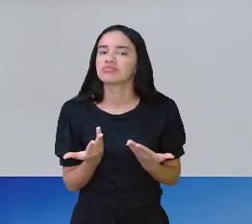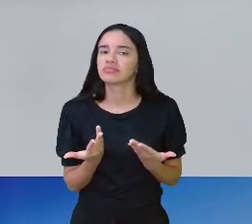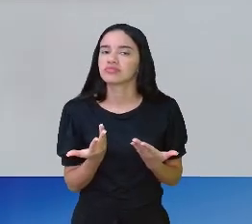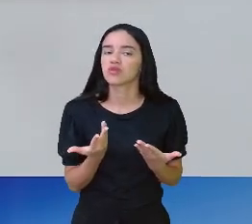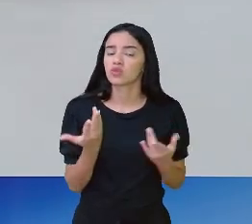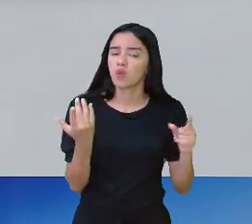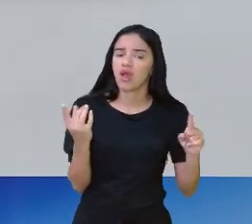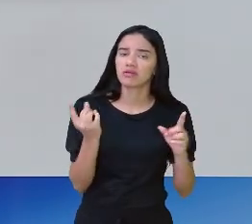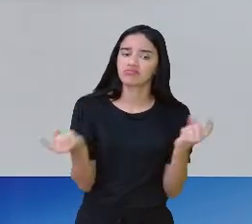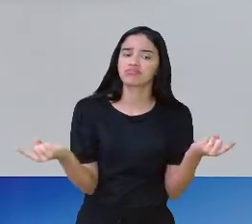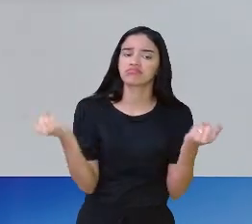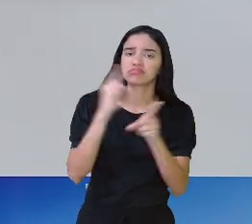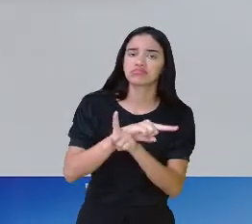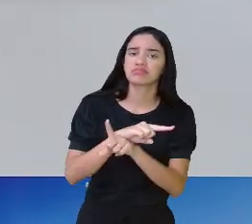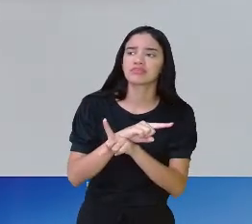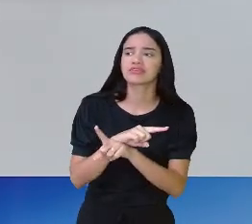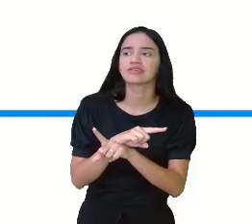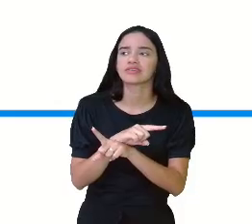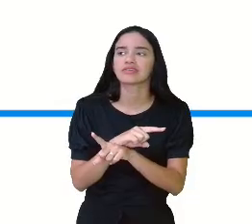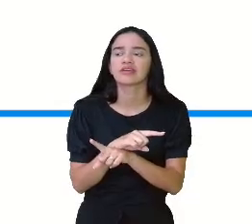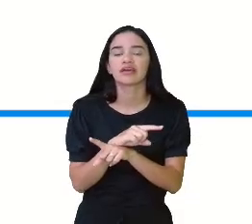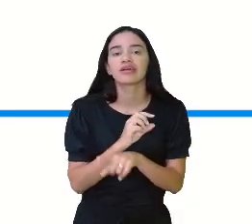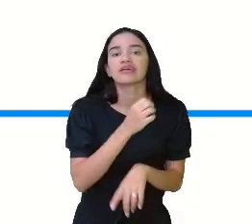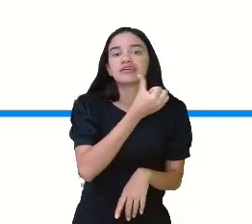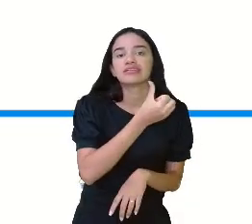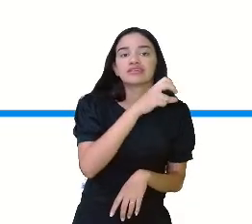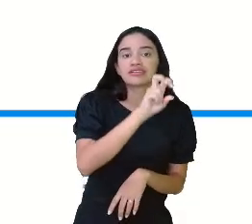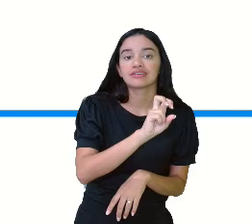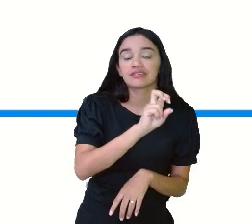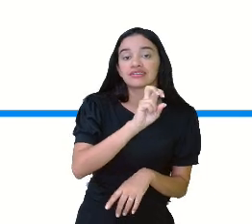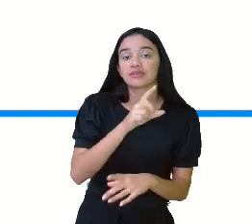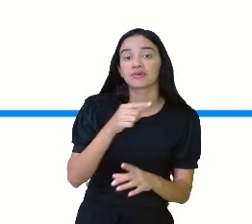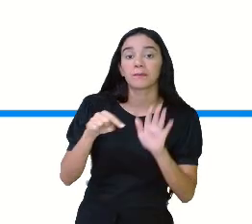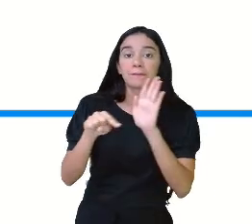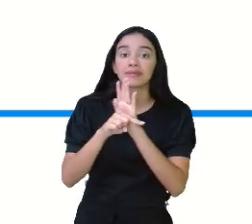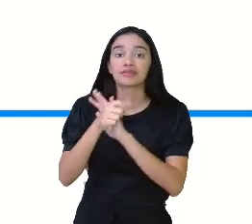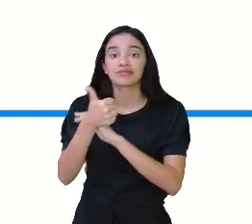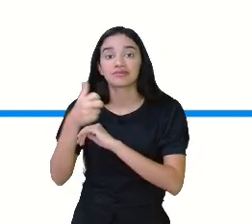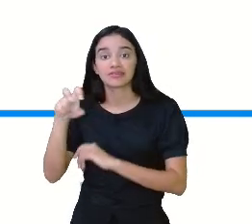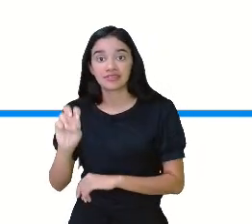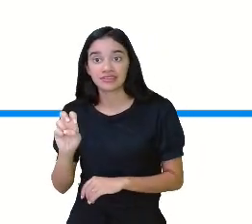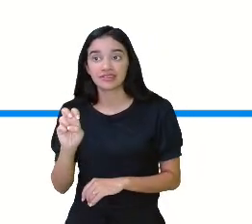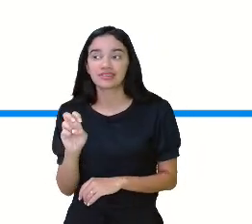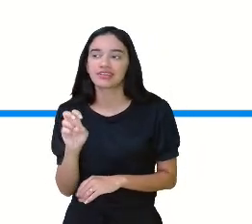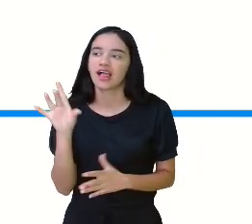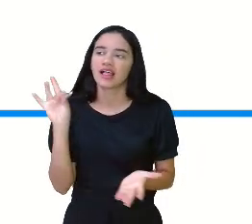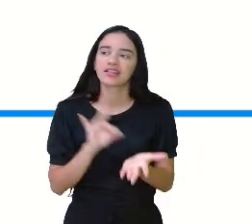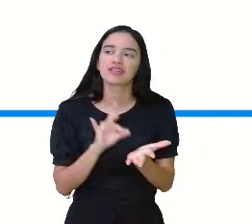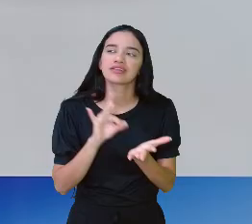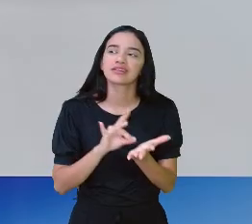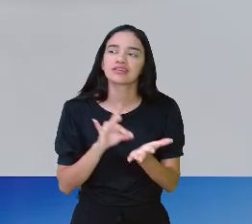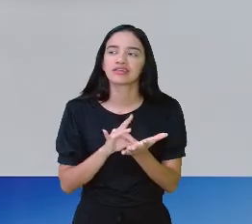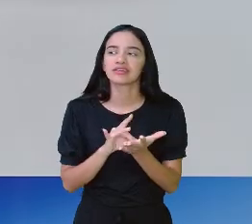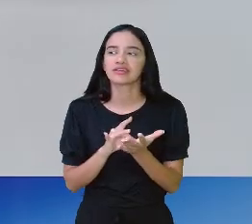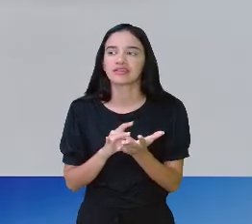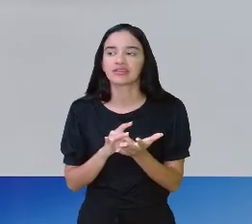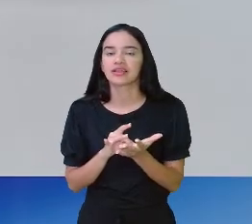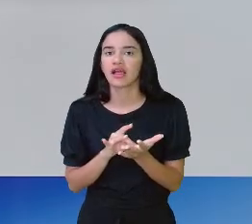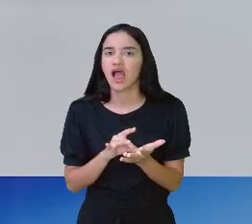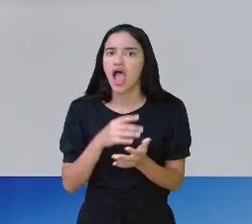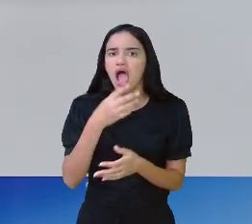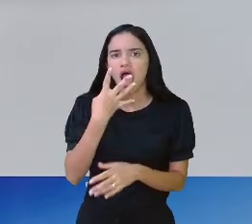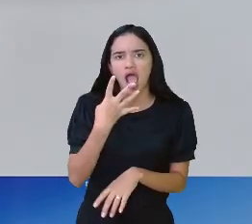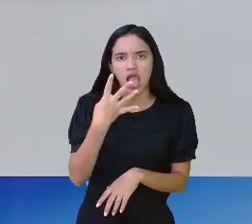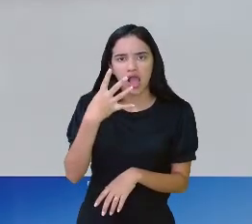é subtração? 65 menos 15. Na verdade, o valor aqui é 50 mesmo,